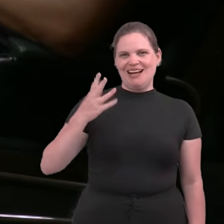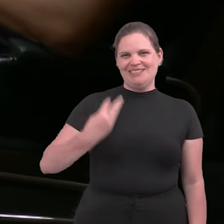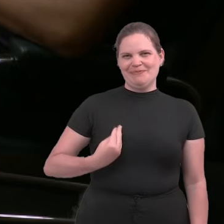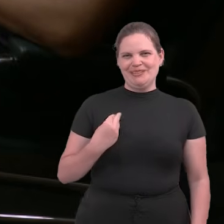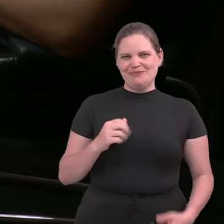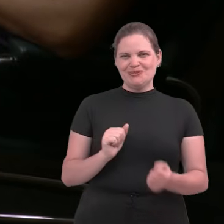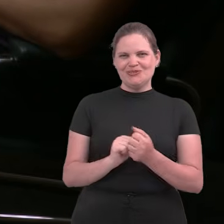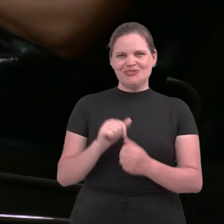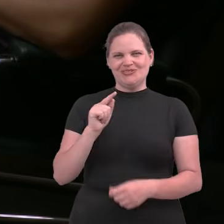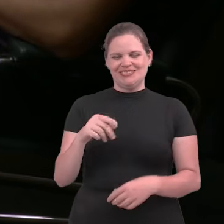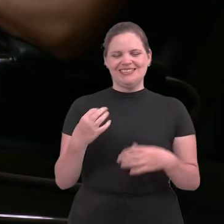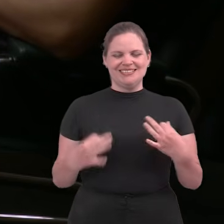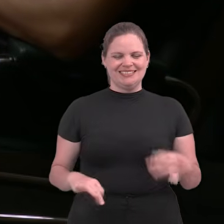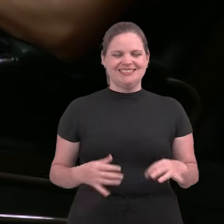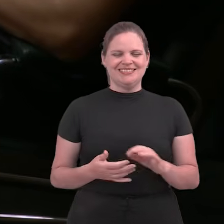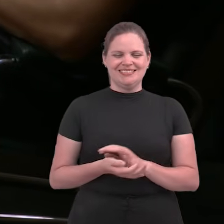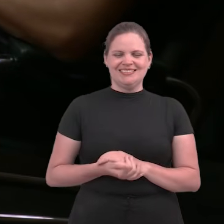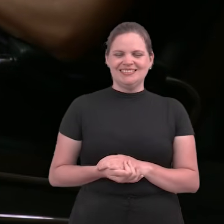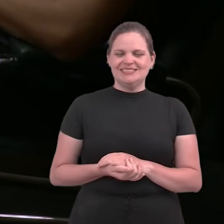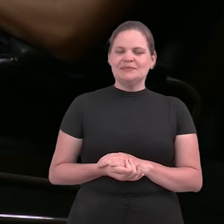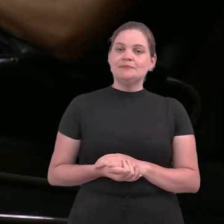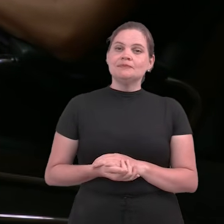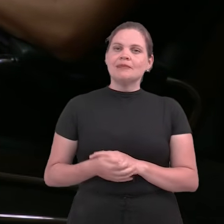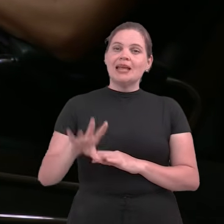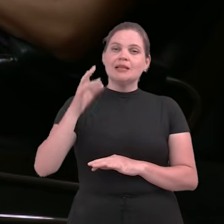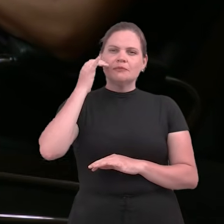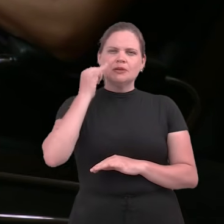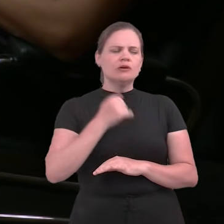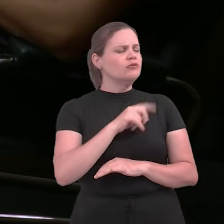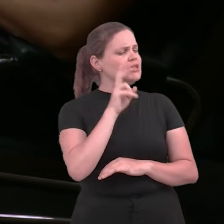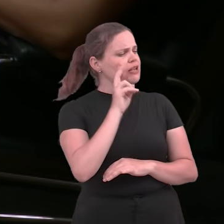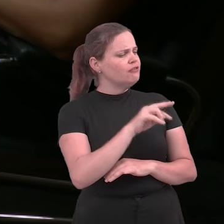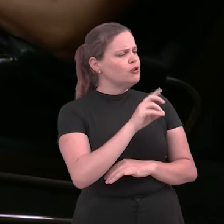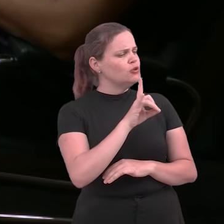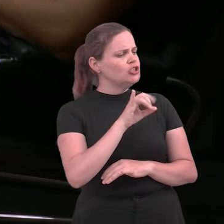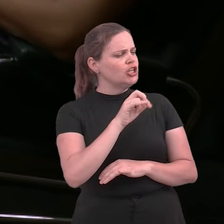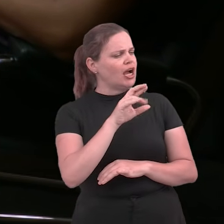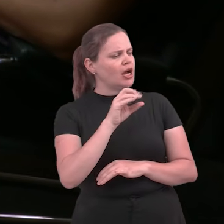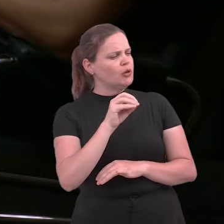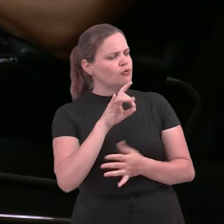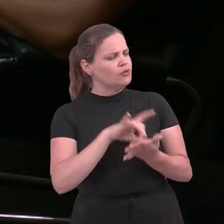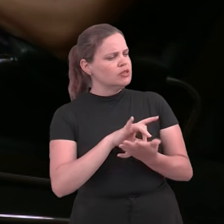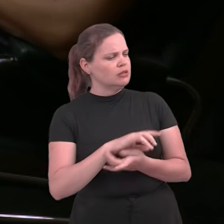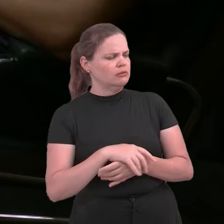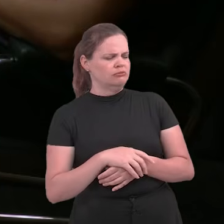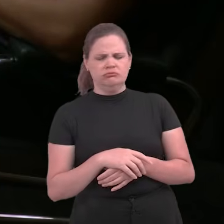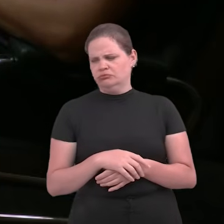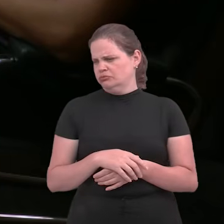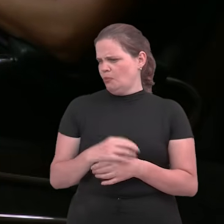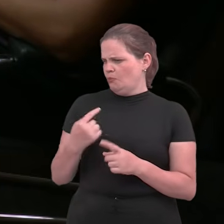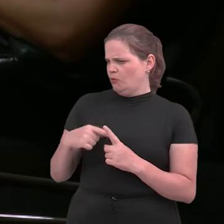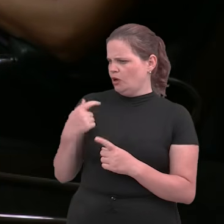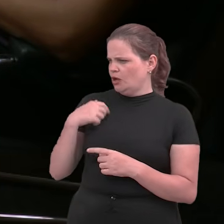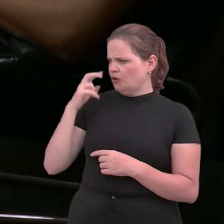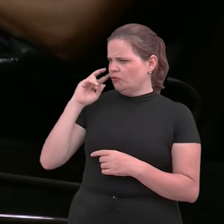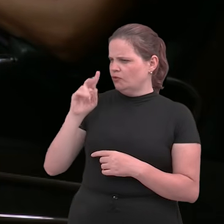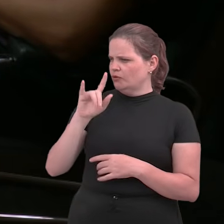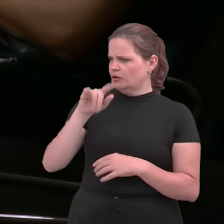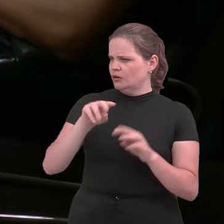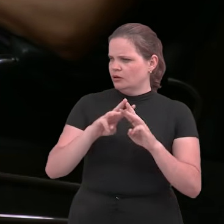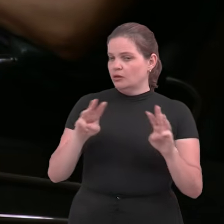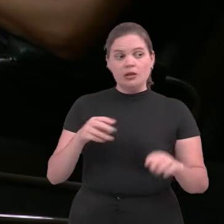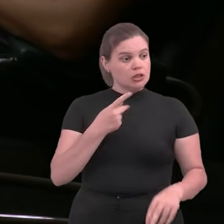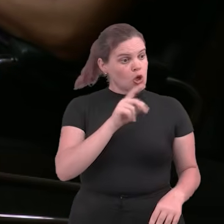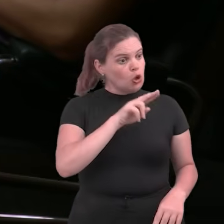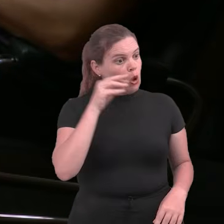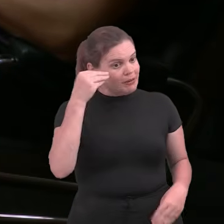né, Luiz? José, você já viu o Diário Oficial hoje? Falei, Diário Oficial por quê? Rapaz, seu nome tá